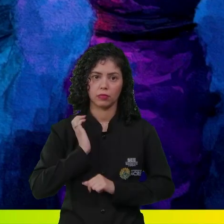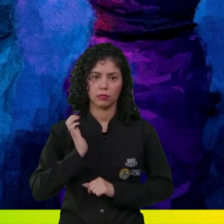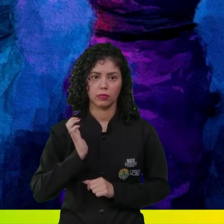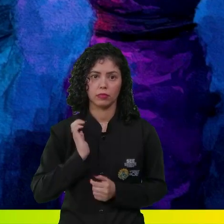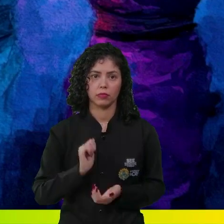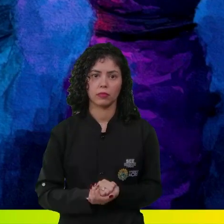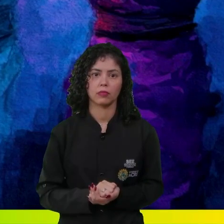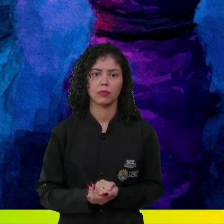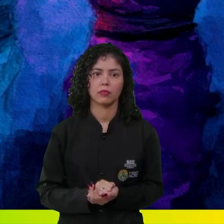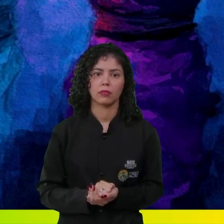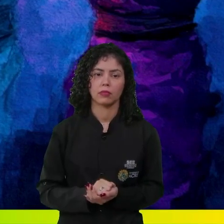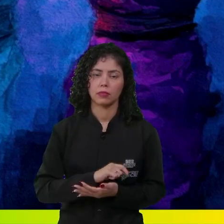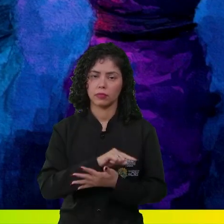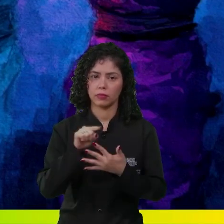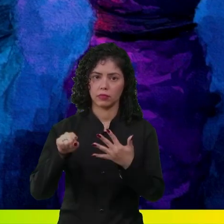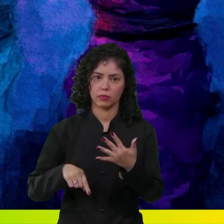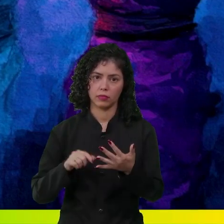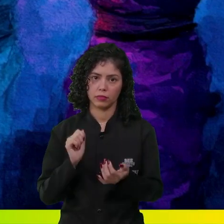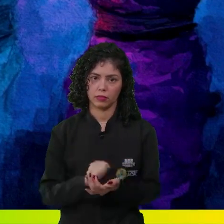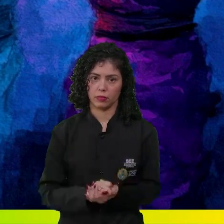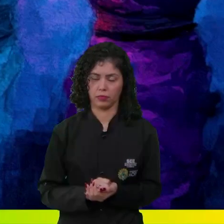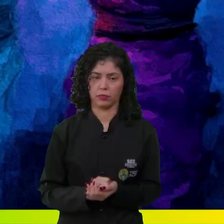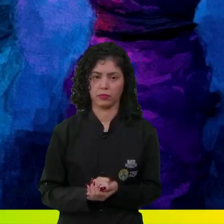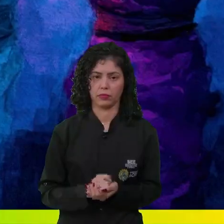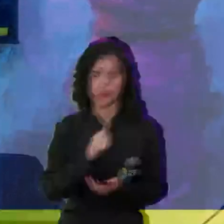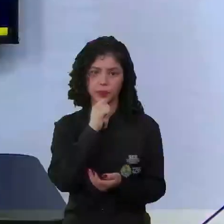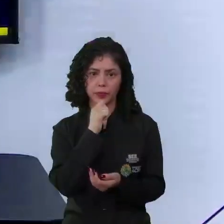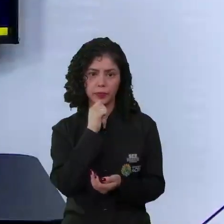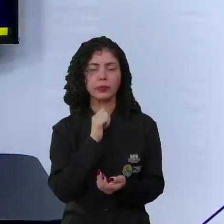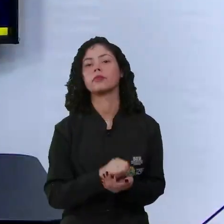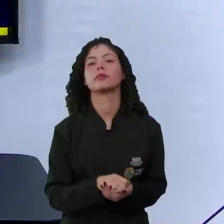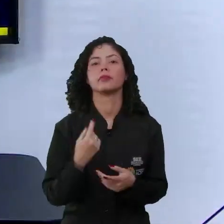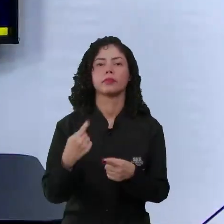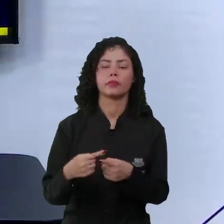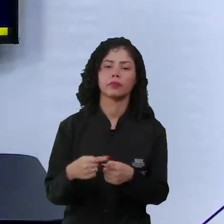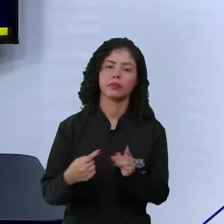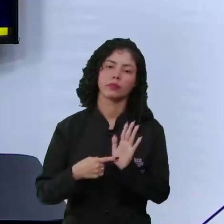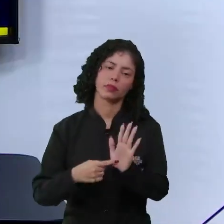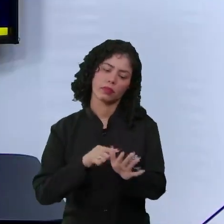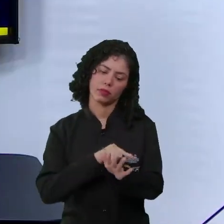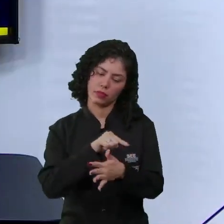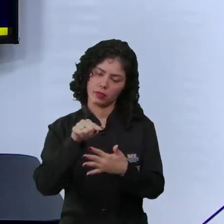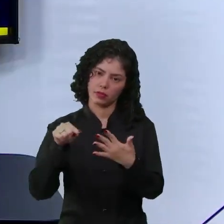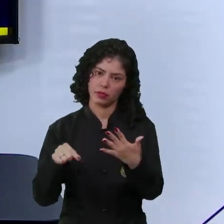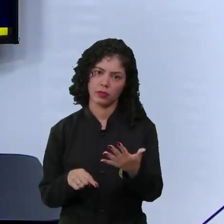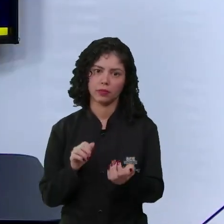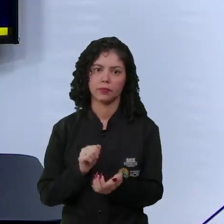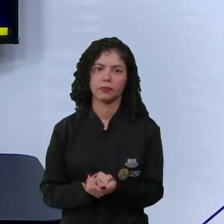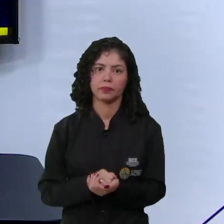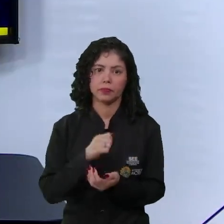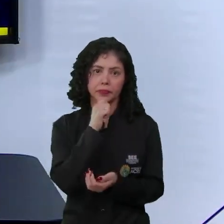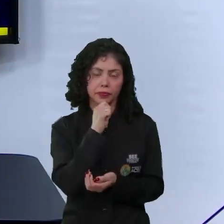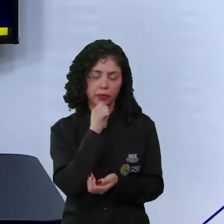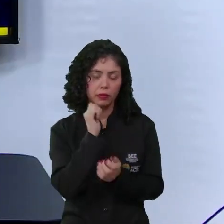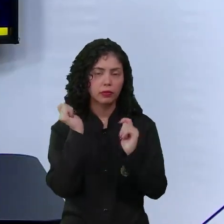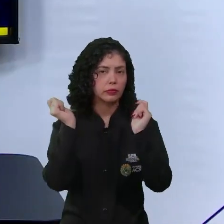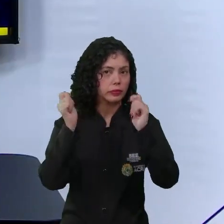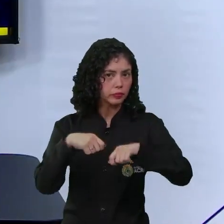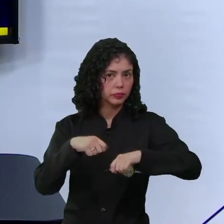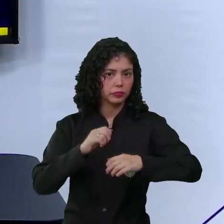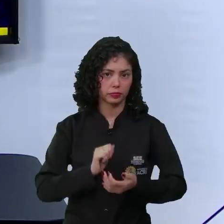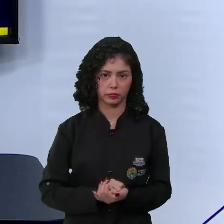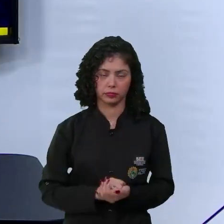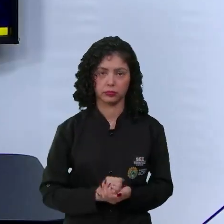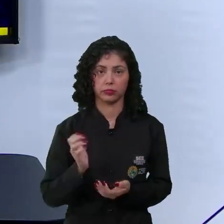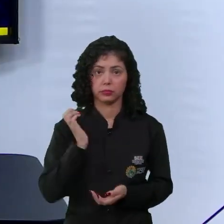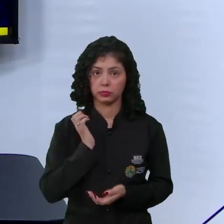linguagem rica e multifacetada. Multifacetada porque ela tem várias vertentes, várias possibilidades.